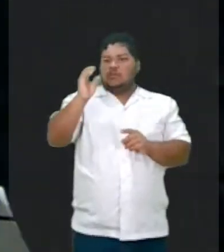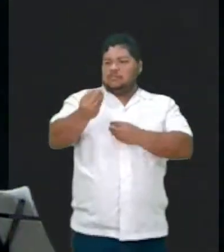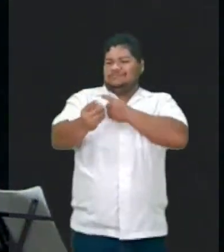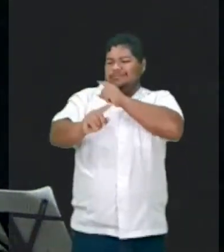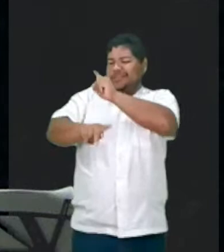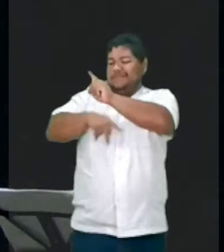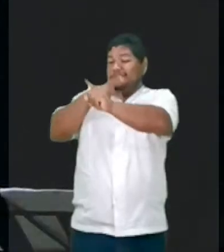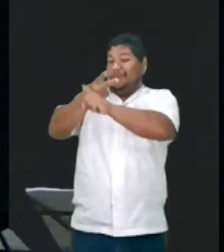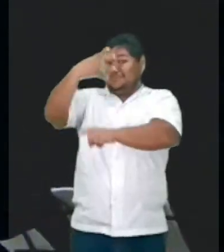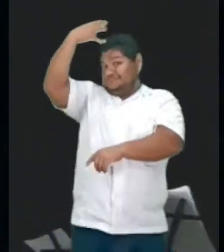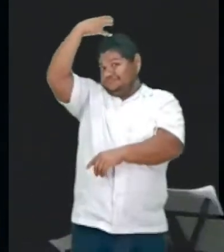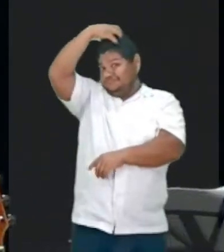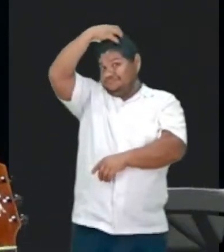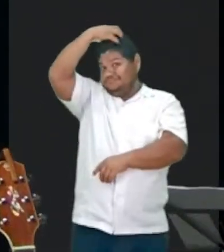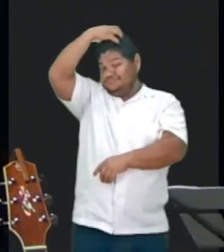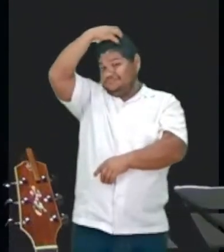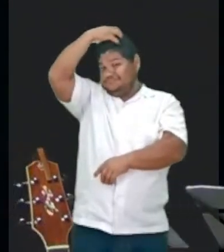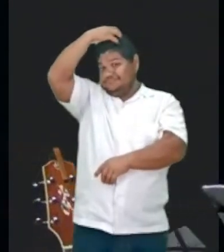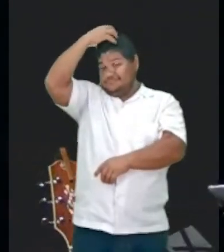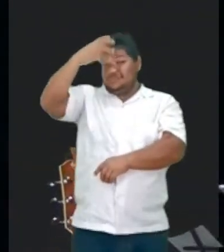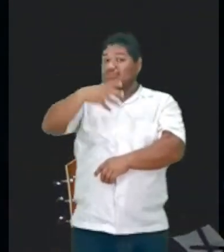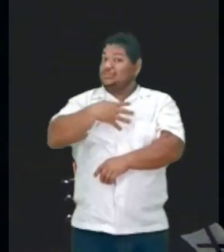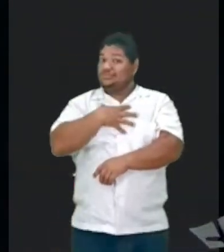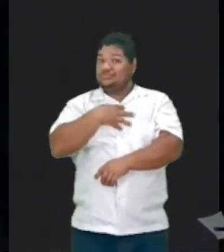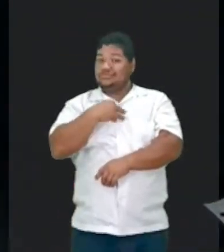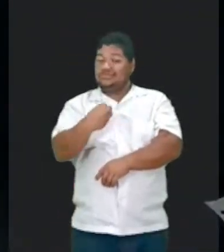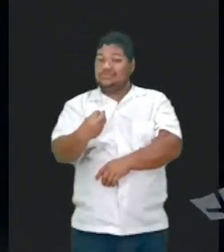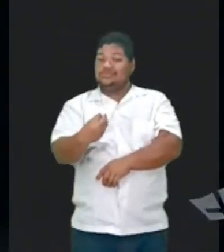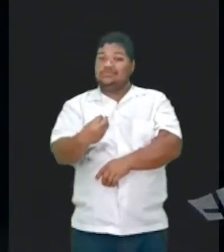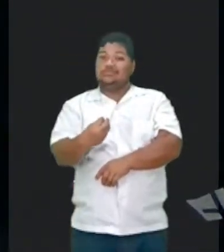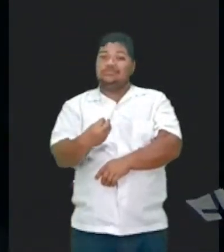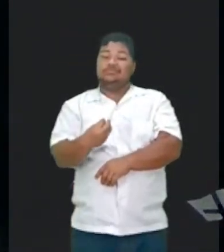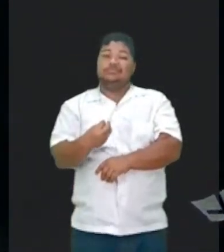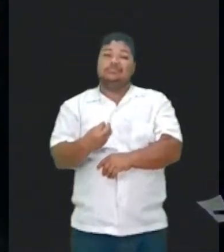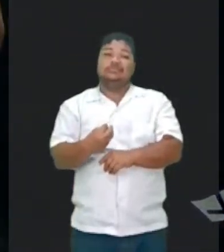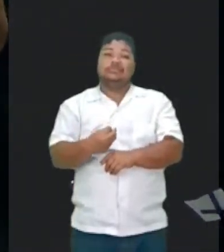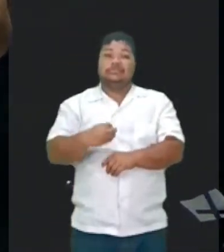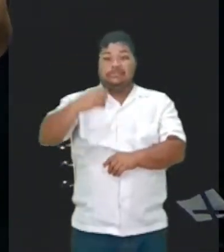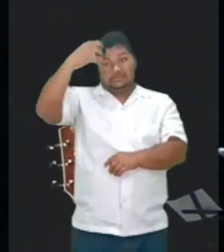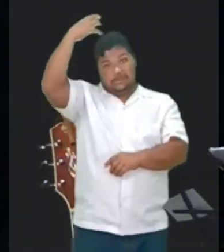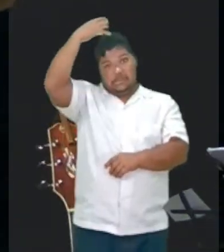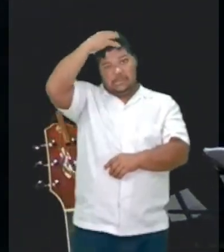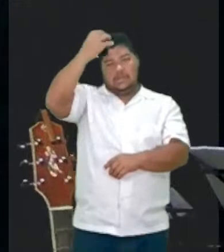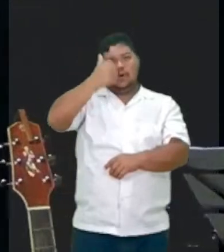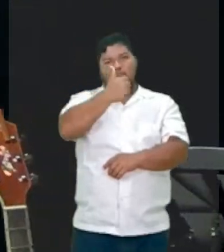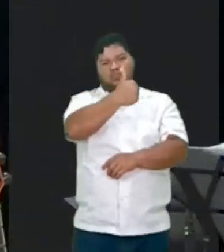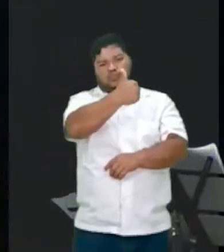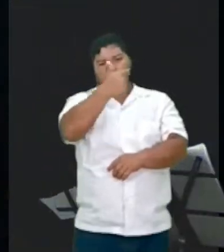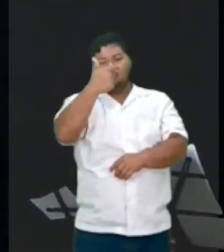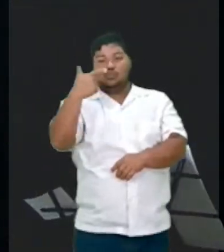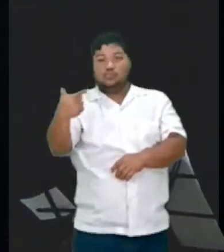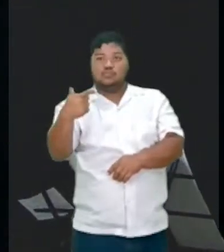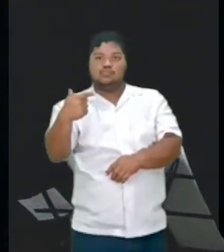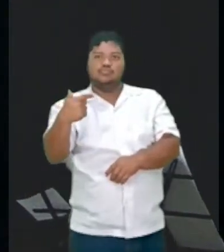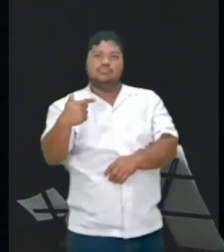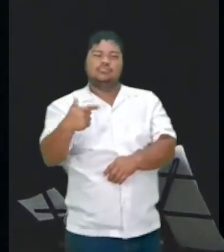foi o seu filho Manassés, que foi rei aos 12 anos de idade. Ou seja, ele nasceu durante esse